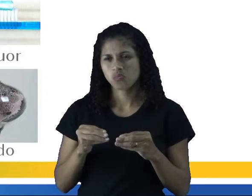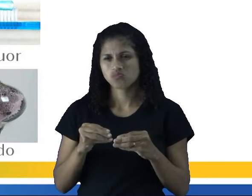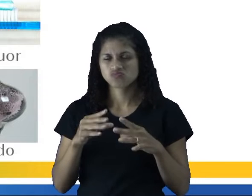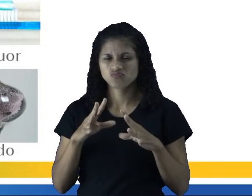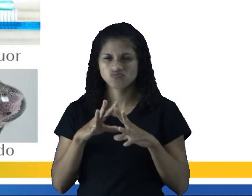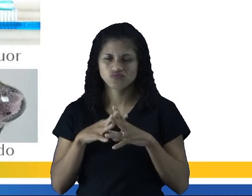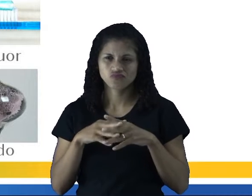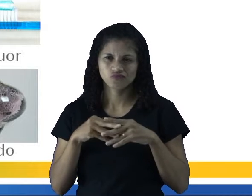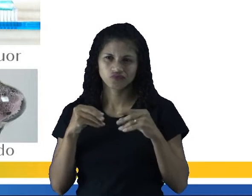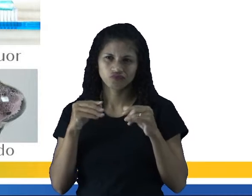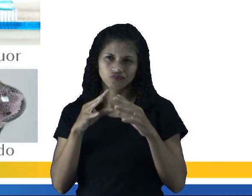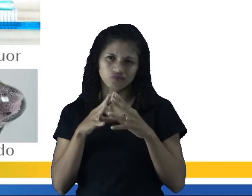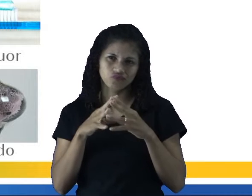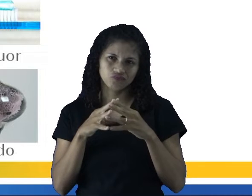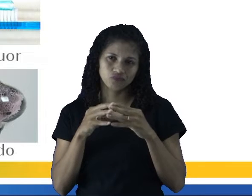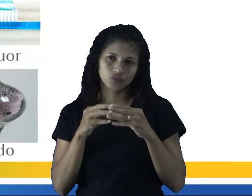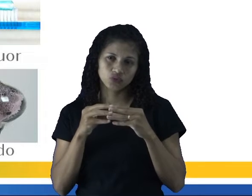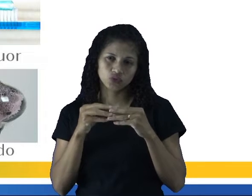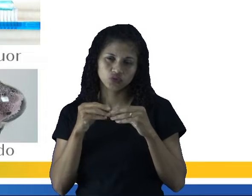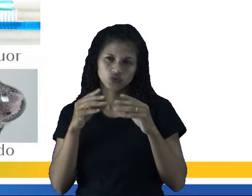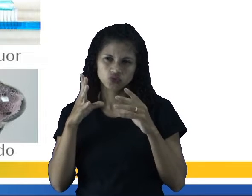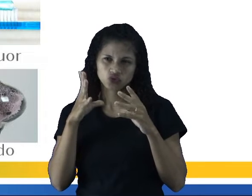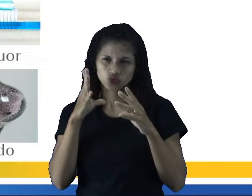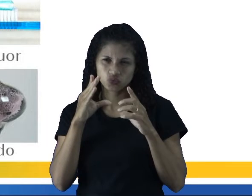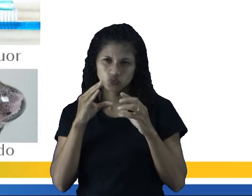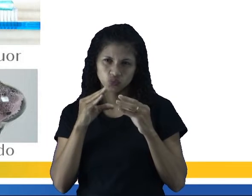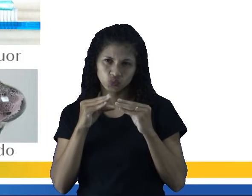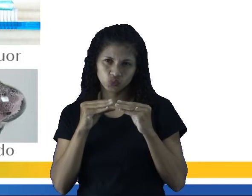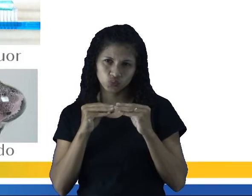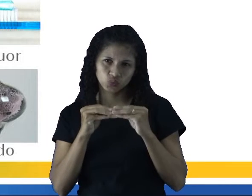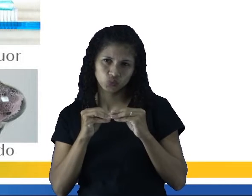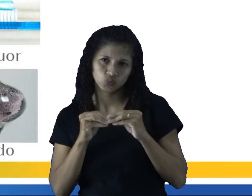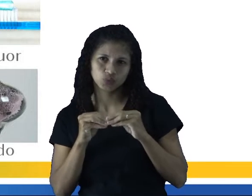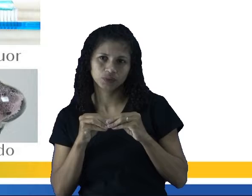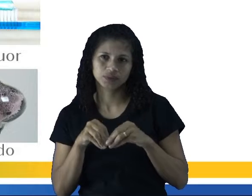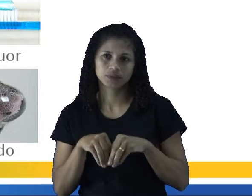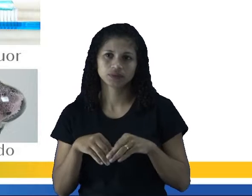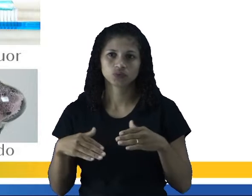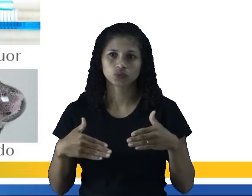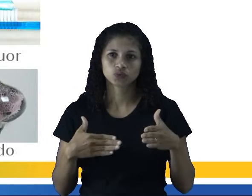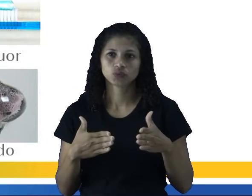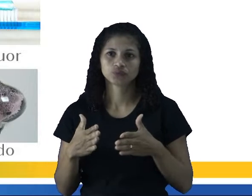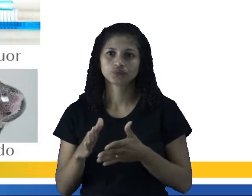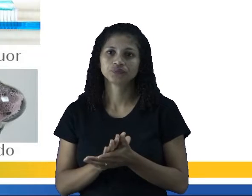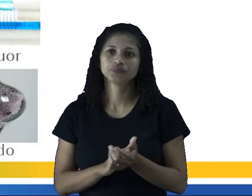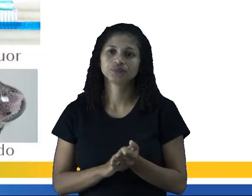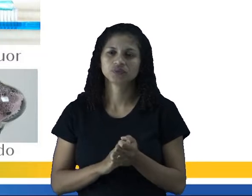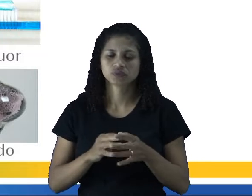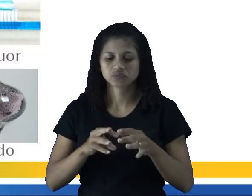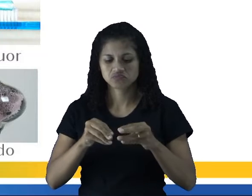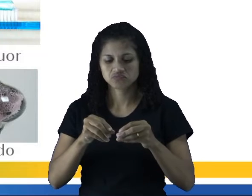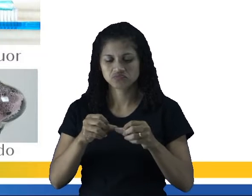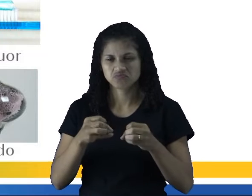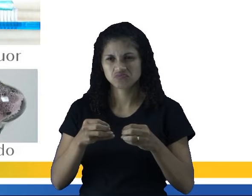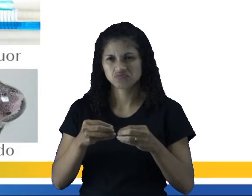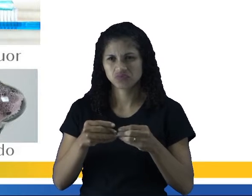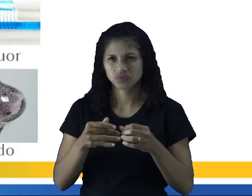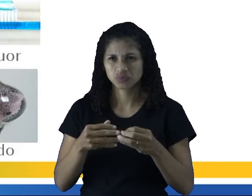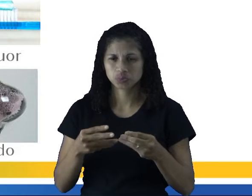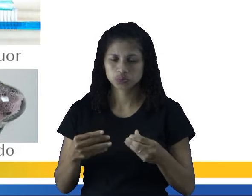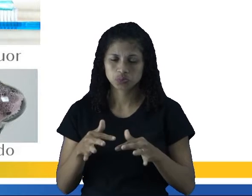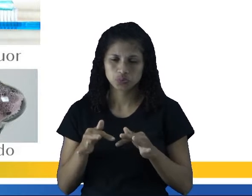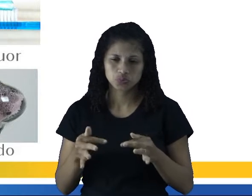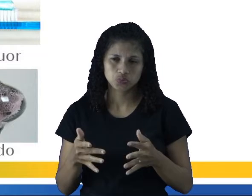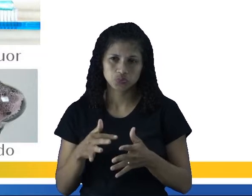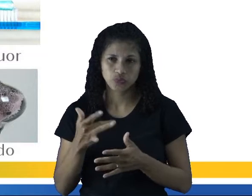brilho metálico, e eles conseguem o quê? Se fragmentar com facilidade, né? Então essas são as características